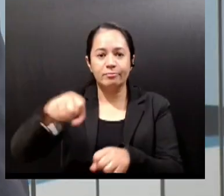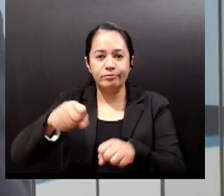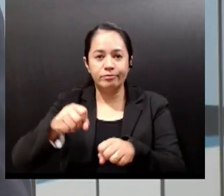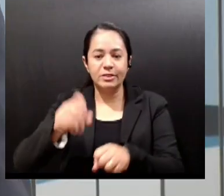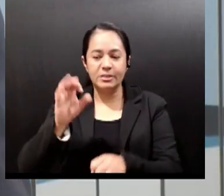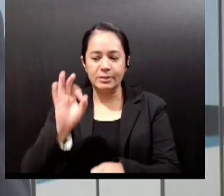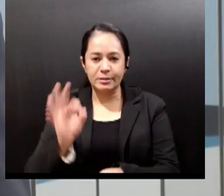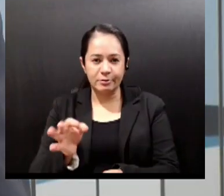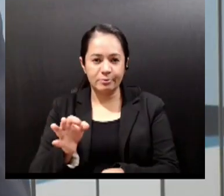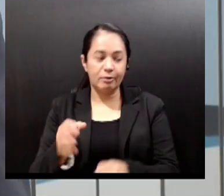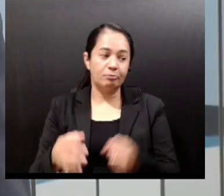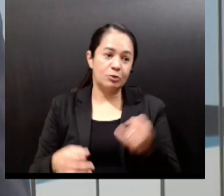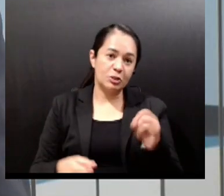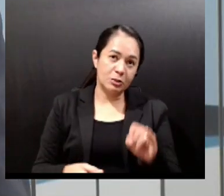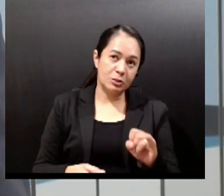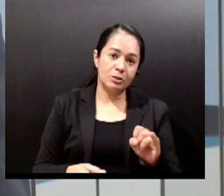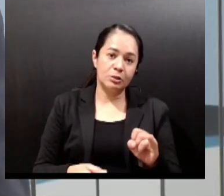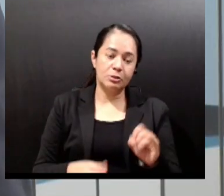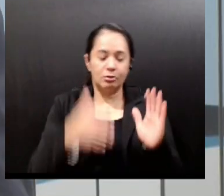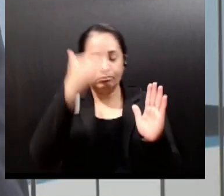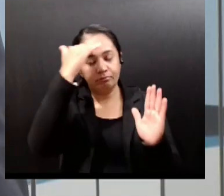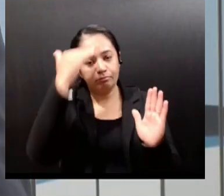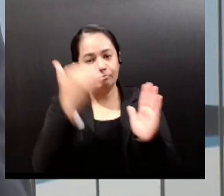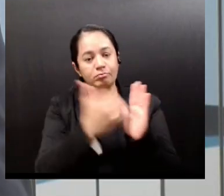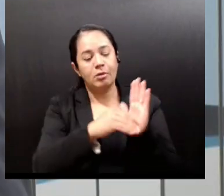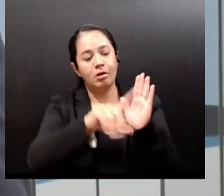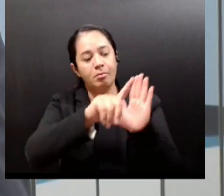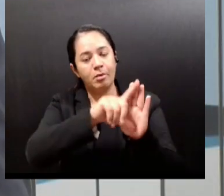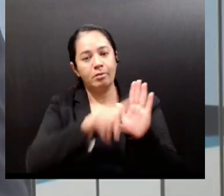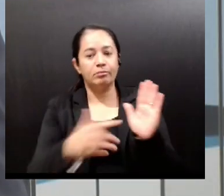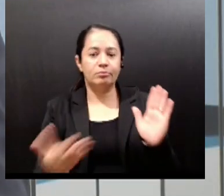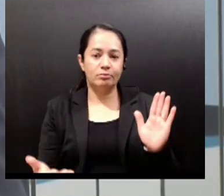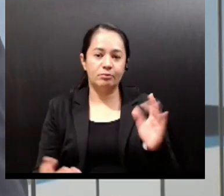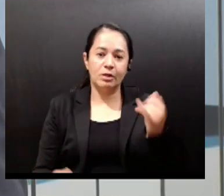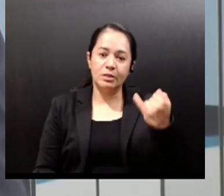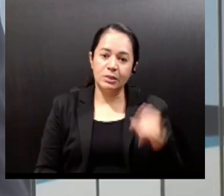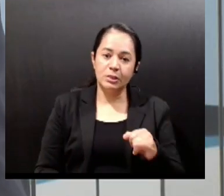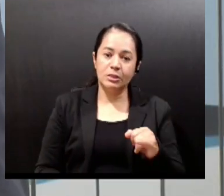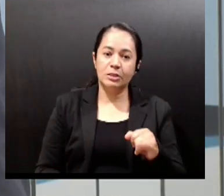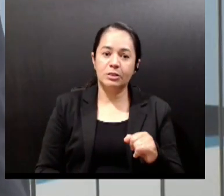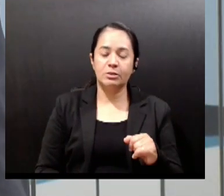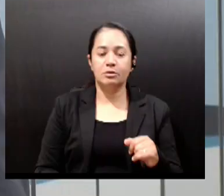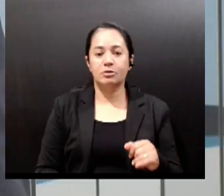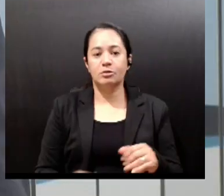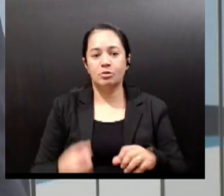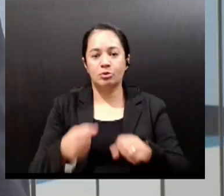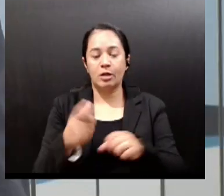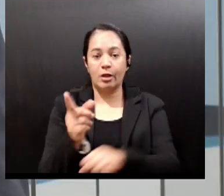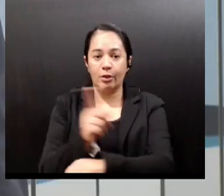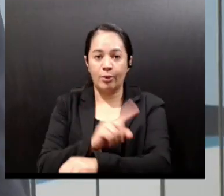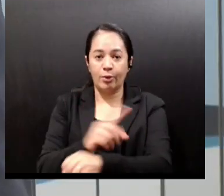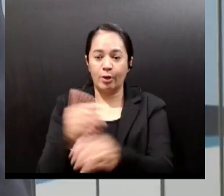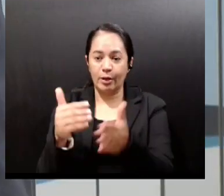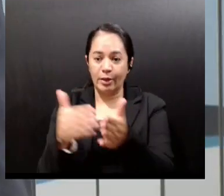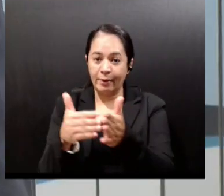se ele está cumprindo as leis de trânsito, se ele está andando no limite, na verdade, a pontuação vai ser